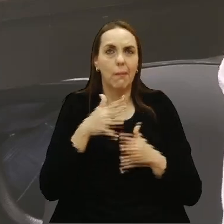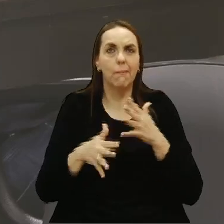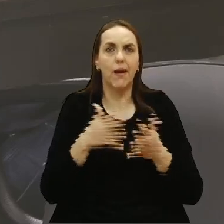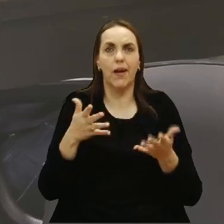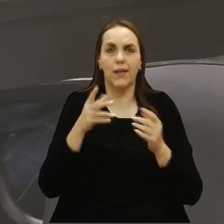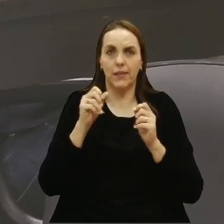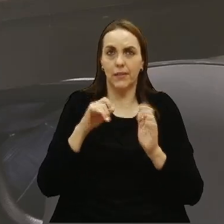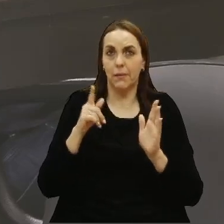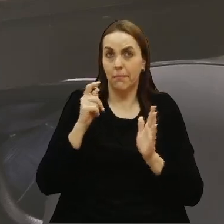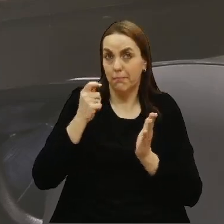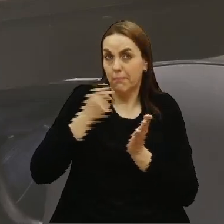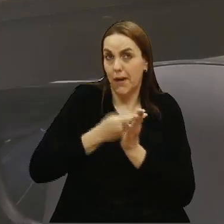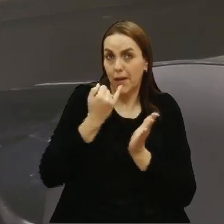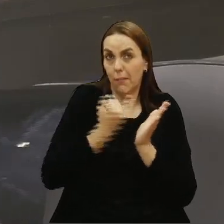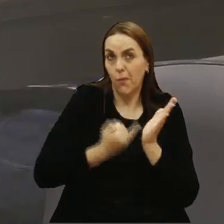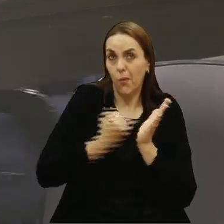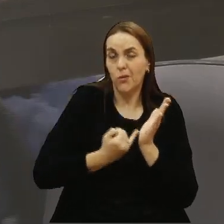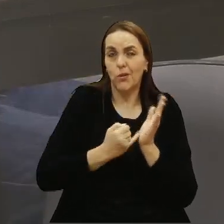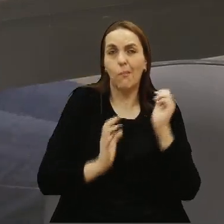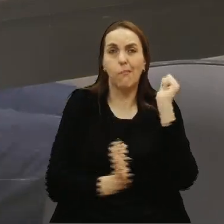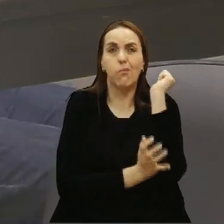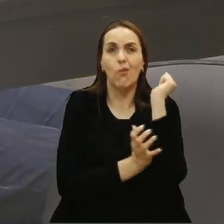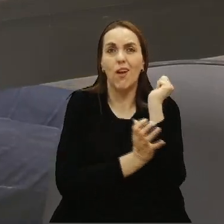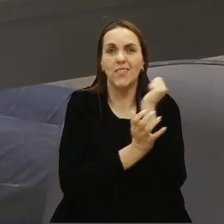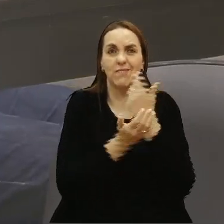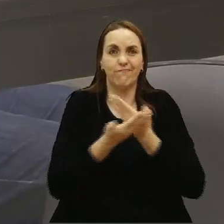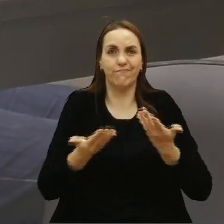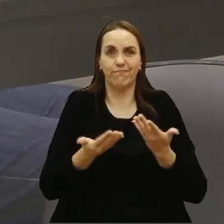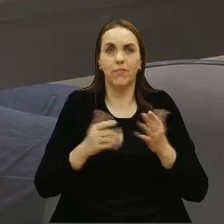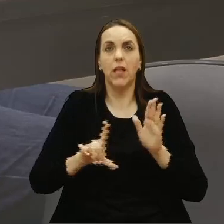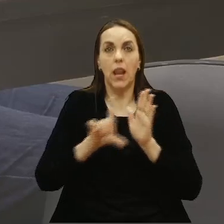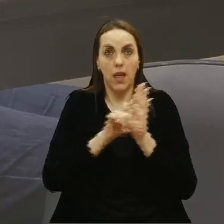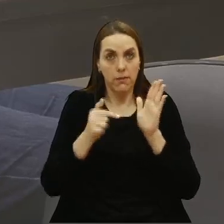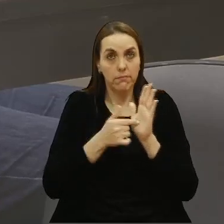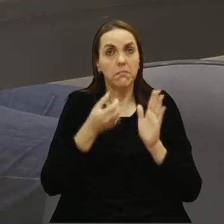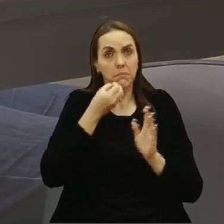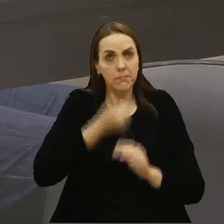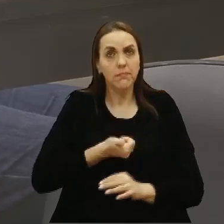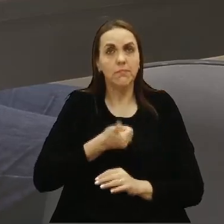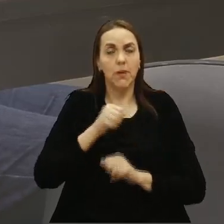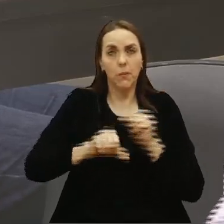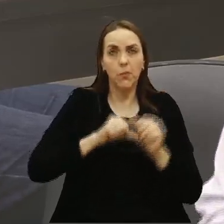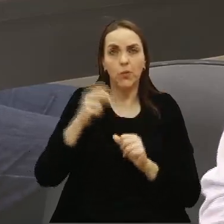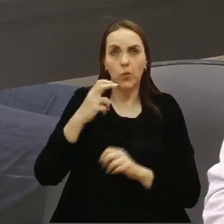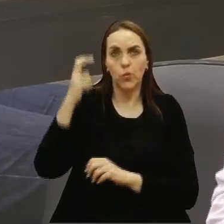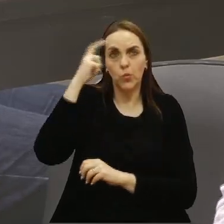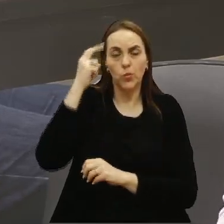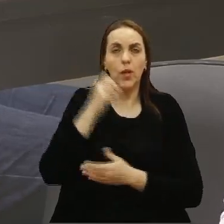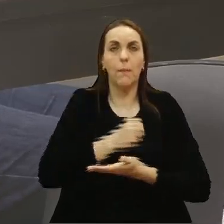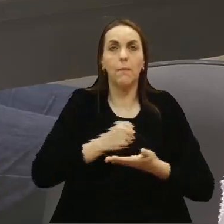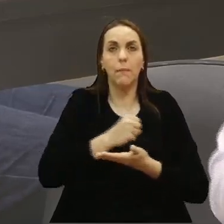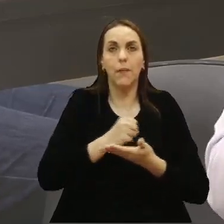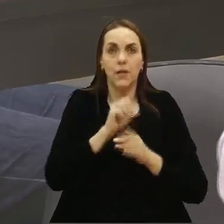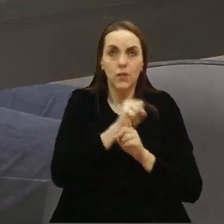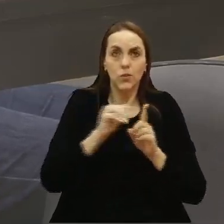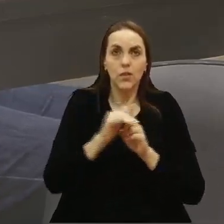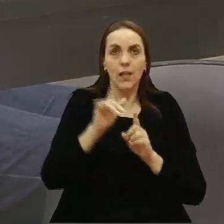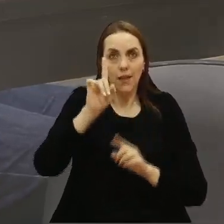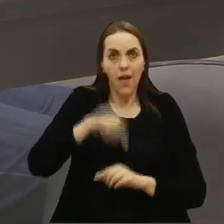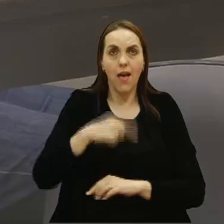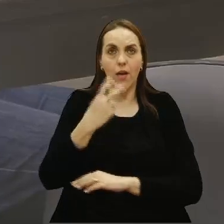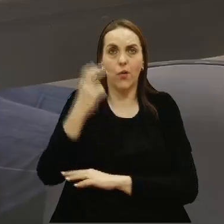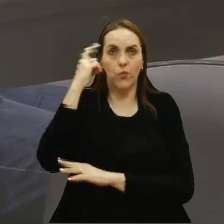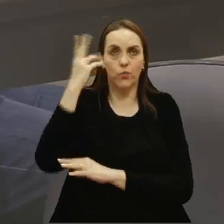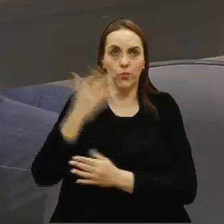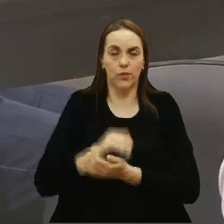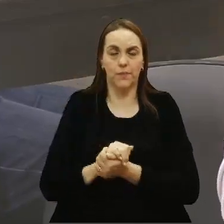contribuinte, pode não servir para muita coisa, ou burocracia, mas esse tipo de lei serve, porque muda a cultura, e eu digo que a base da sociedade é a cultura. Até comentei